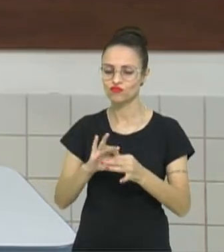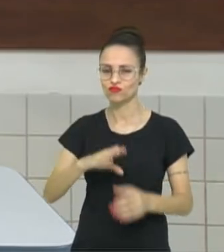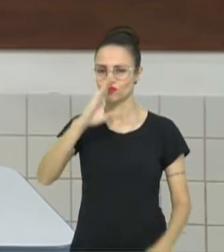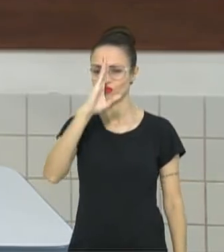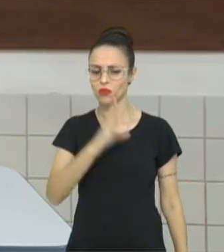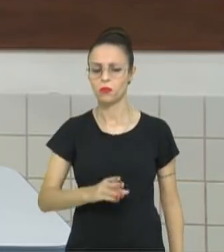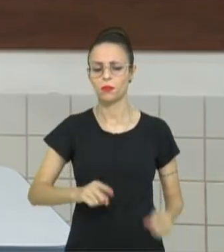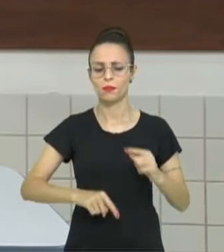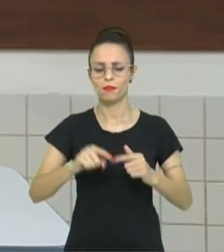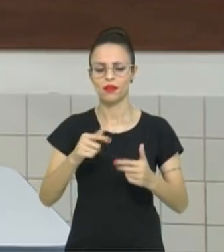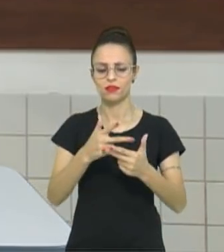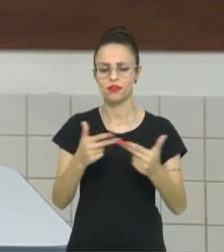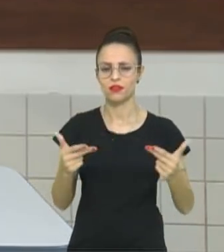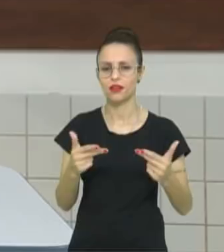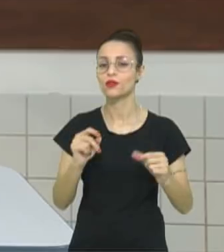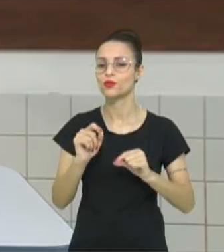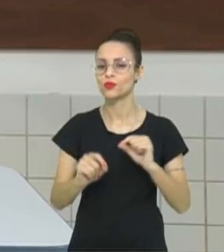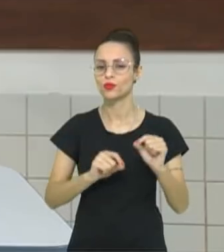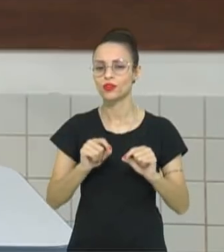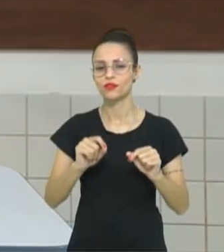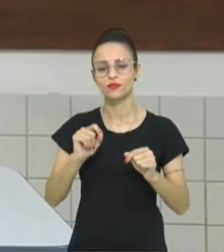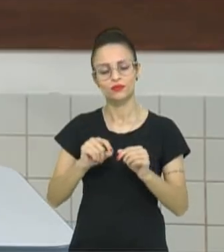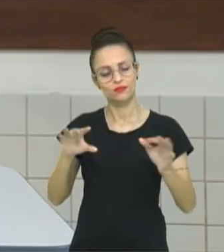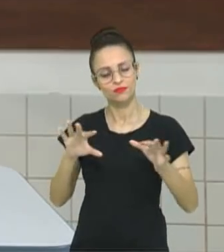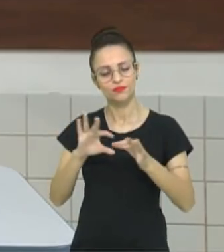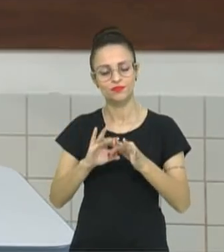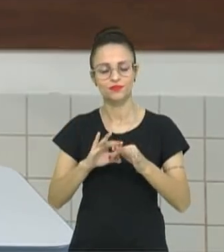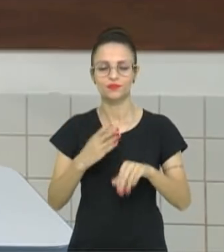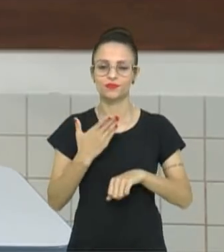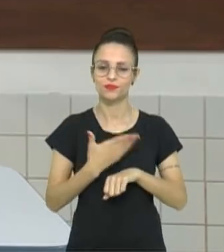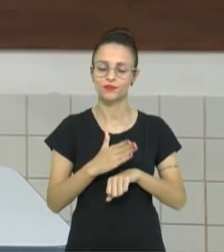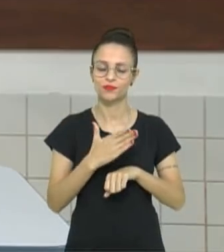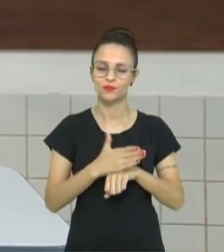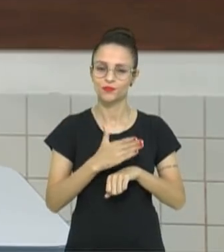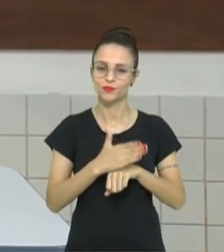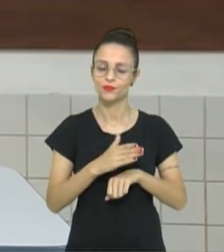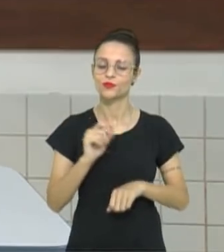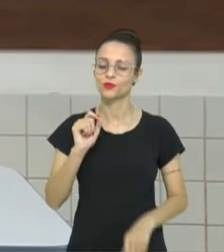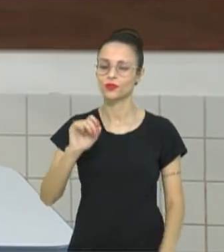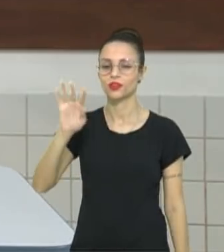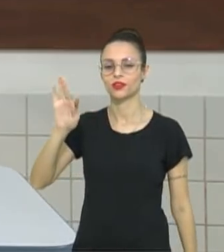nossos materiais disponíveis, uma aplicação direta, né, do